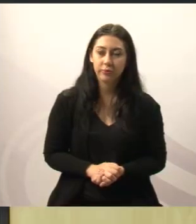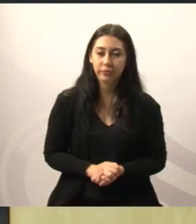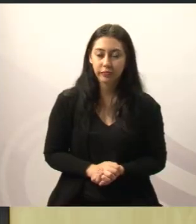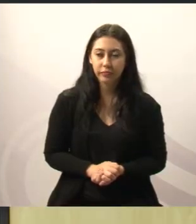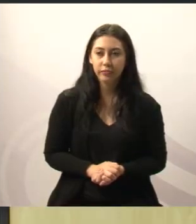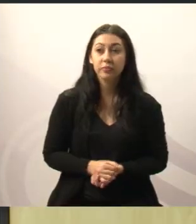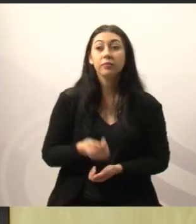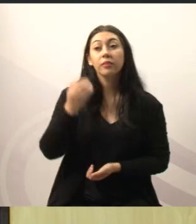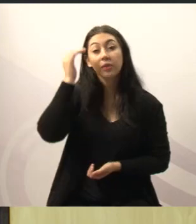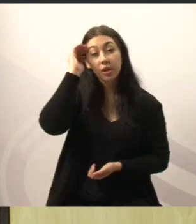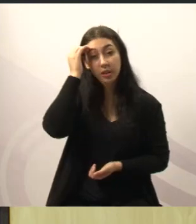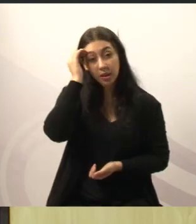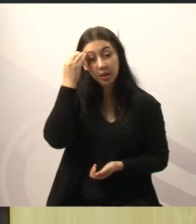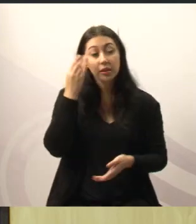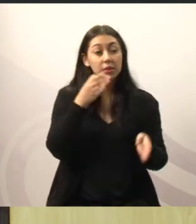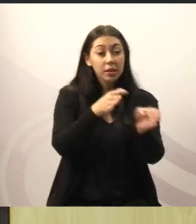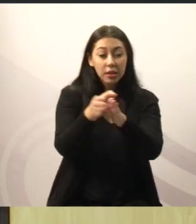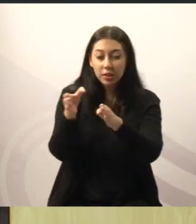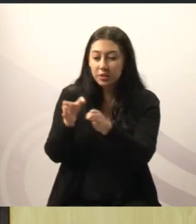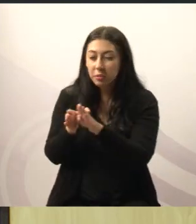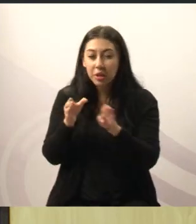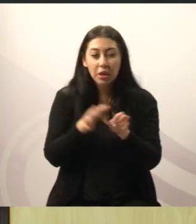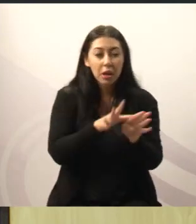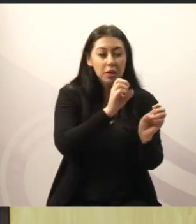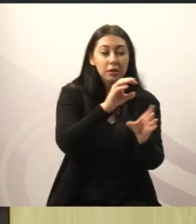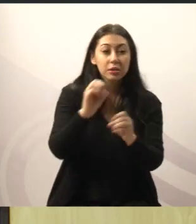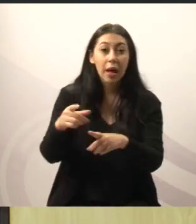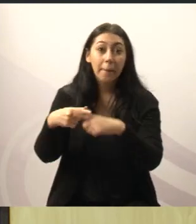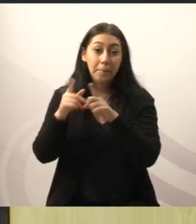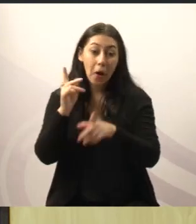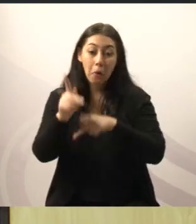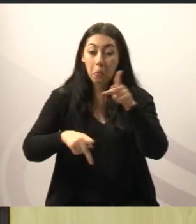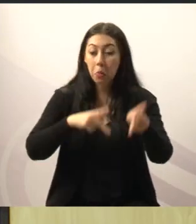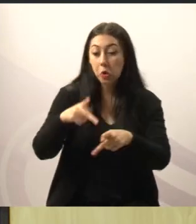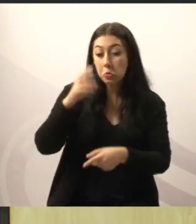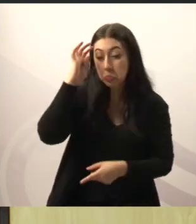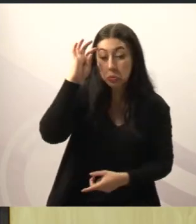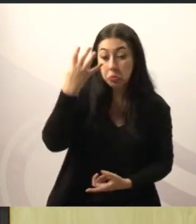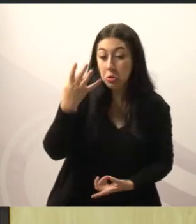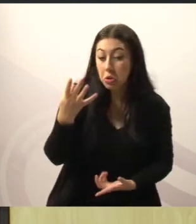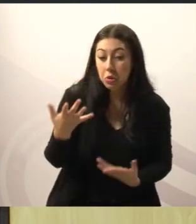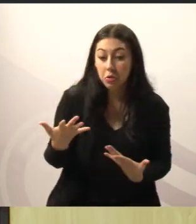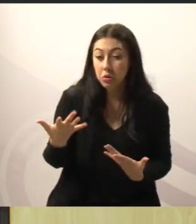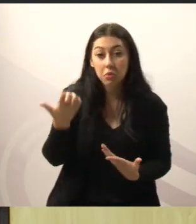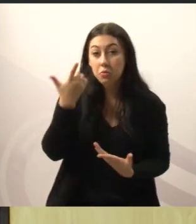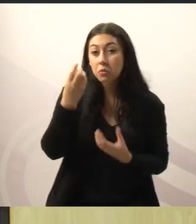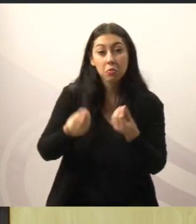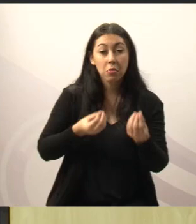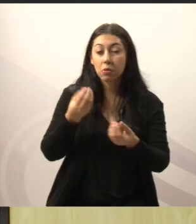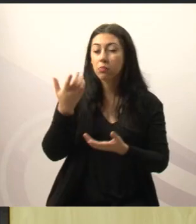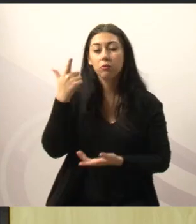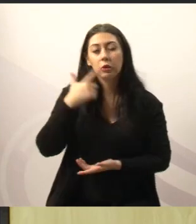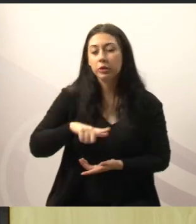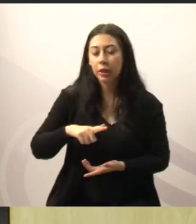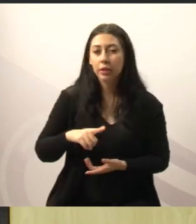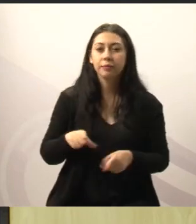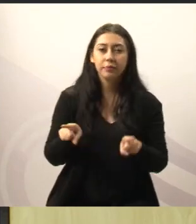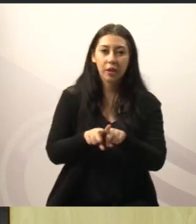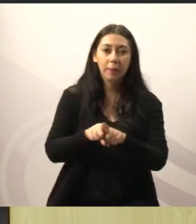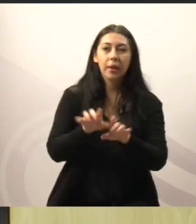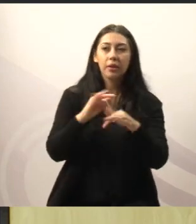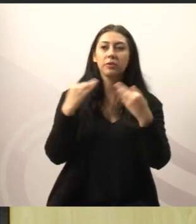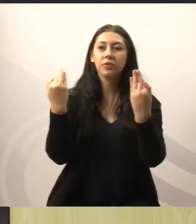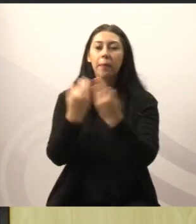Considerando que a conscientização não está atingindo o resultado esperado para se proteger e salvar vidas, incluindo as famílias de pequeno, médio e grande